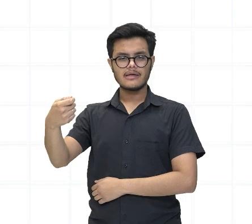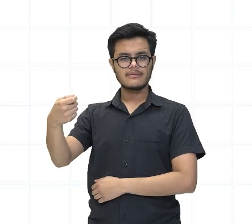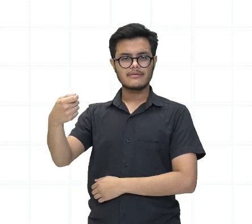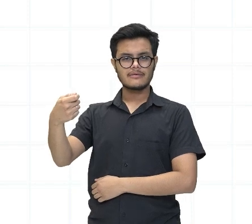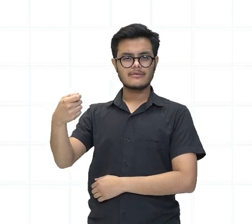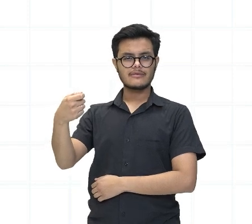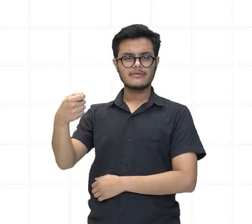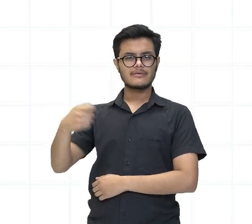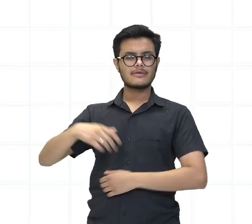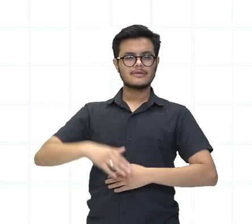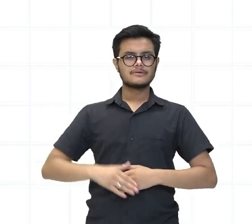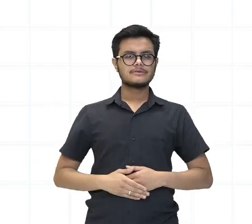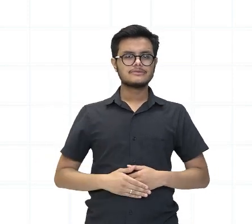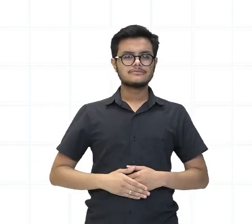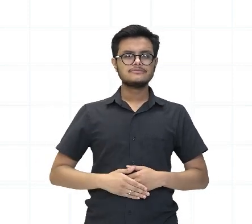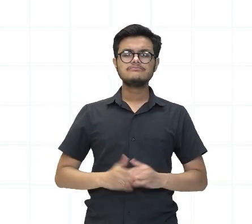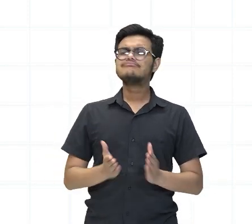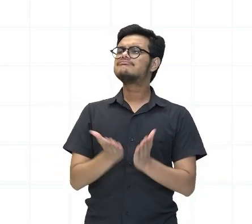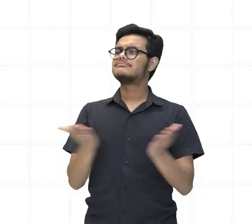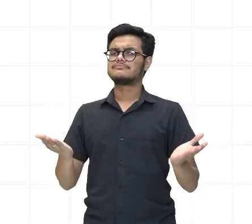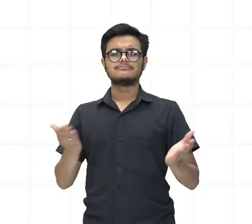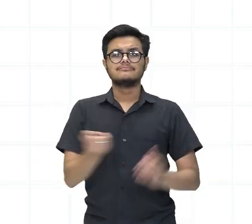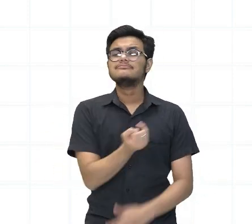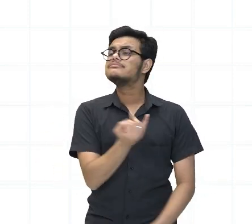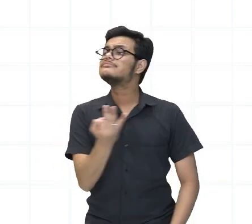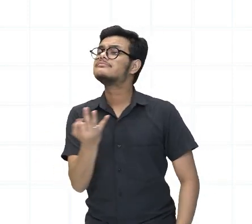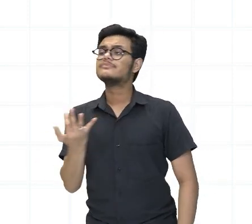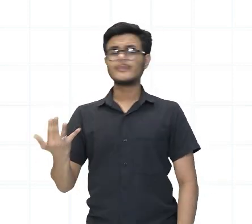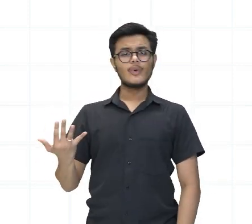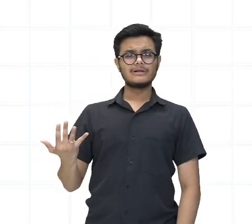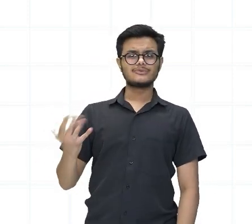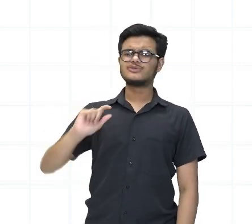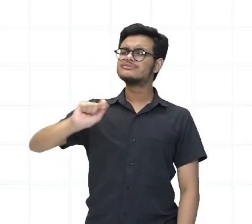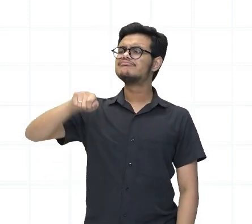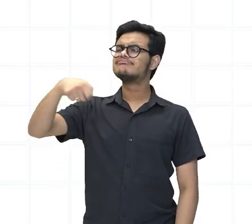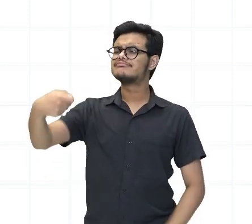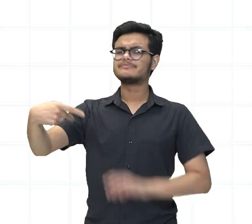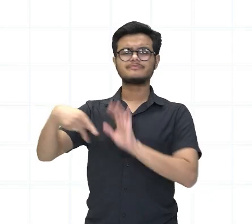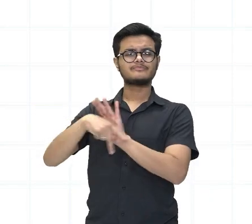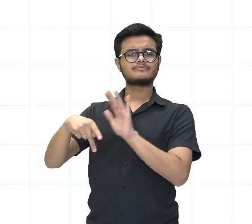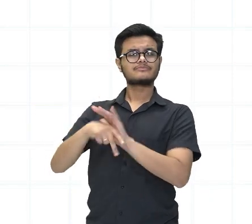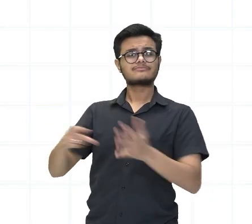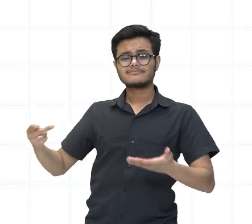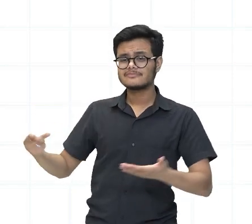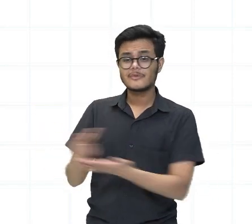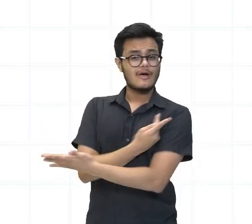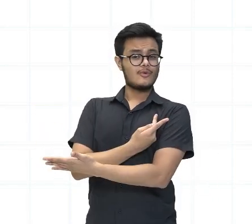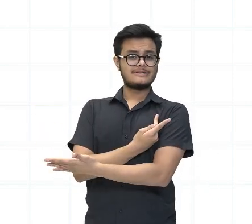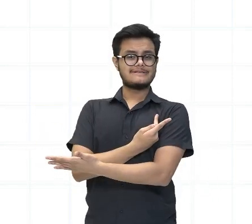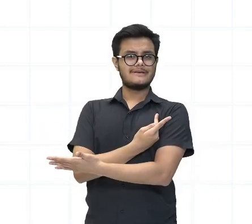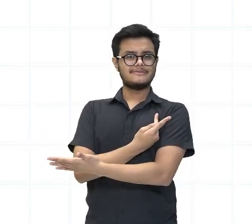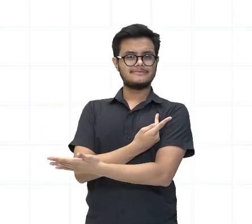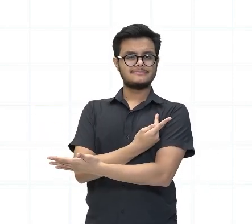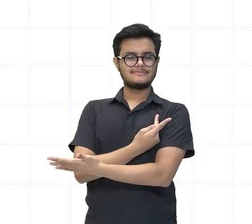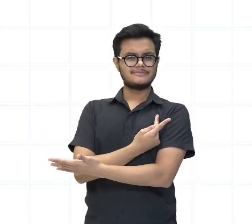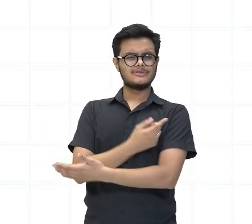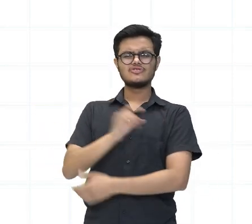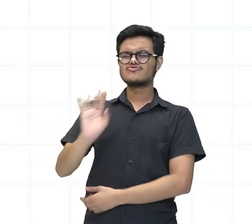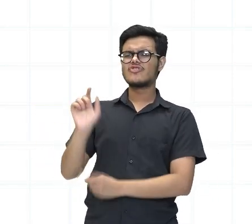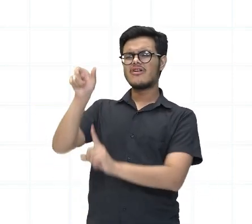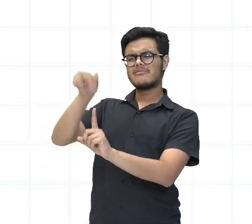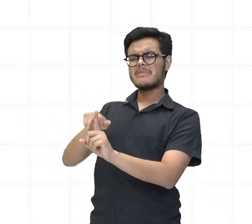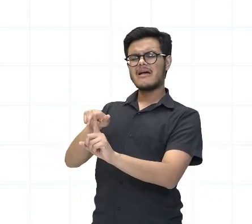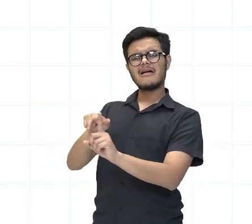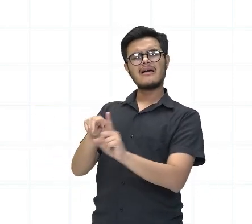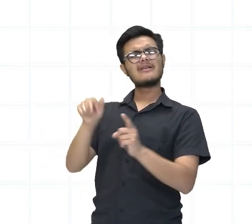indico quantos estavam envolvidos naquele ato de fazer a ação. Se era apenas um